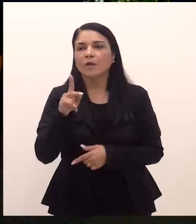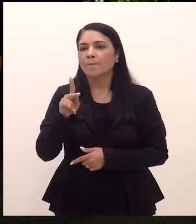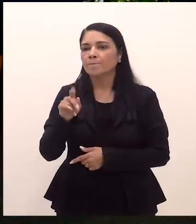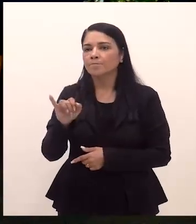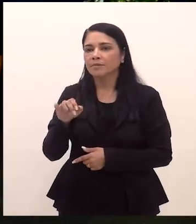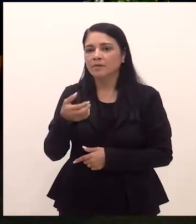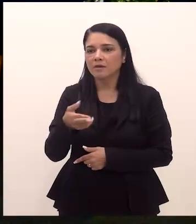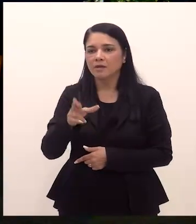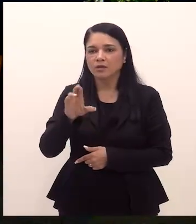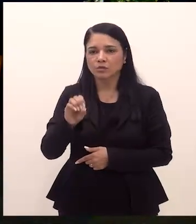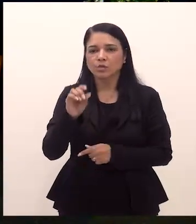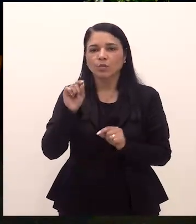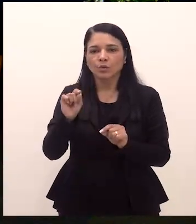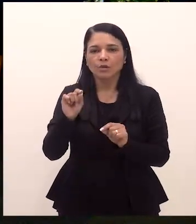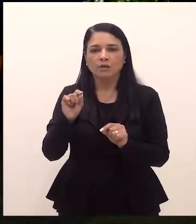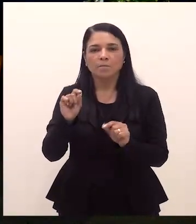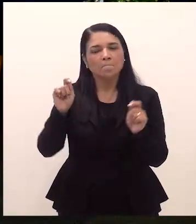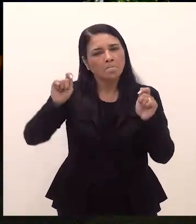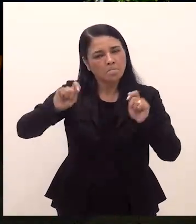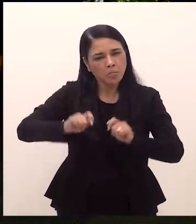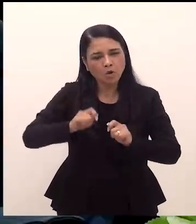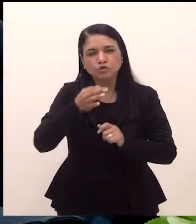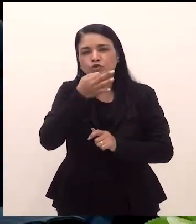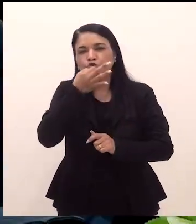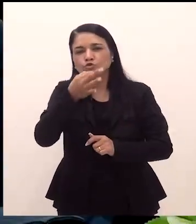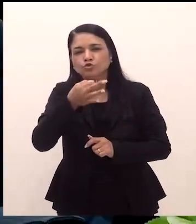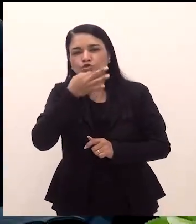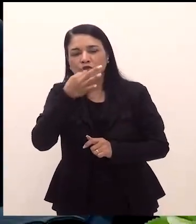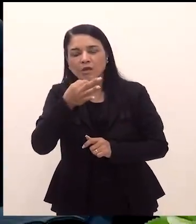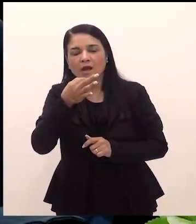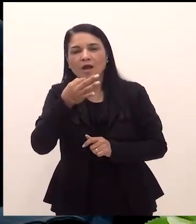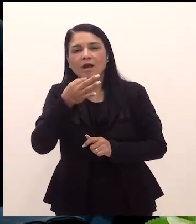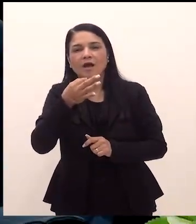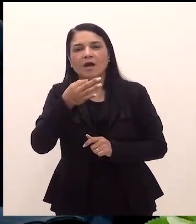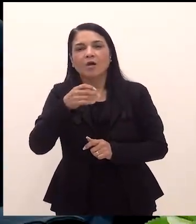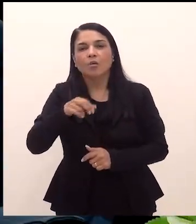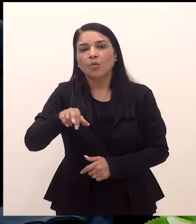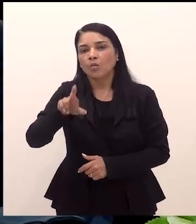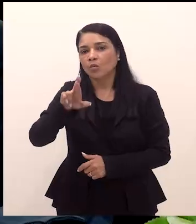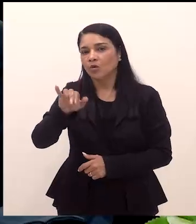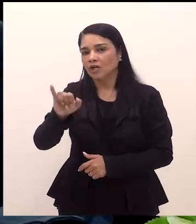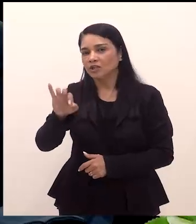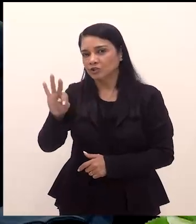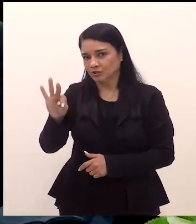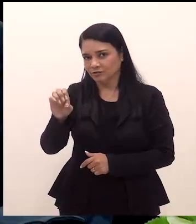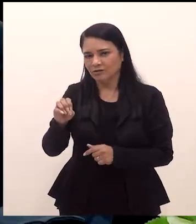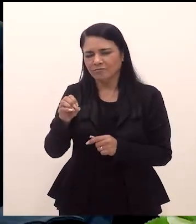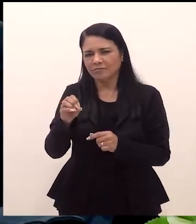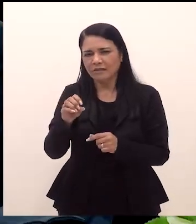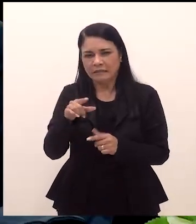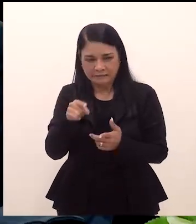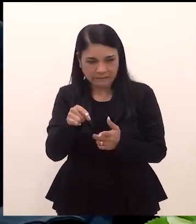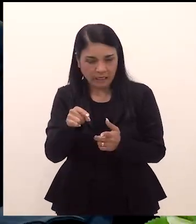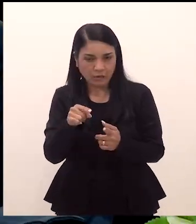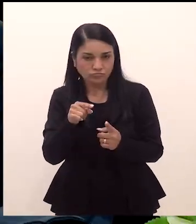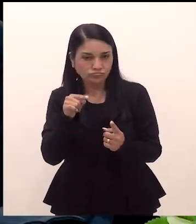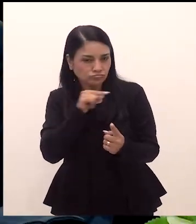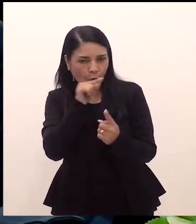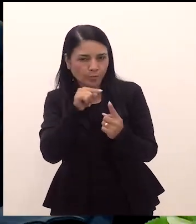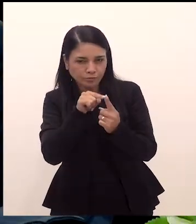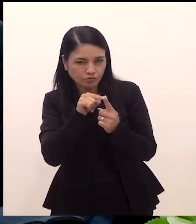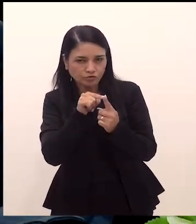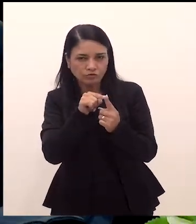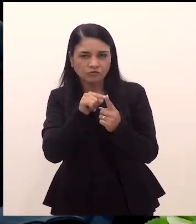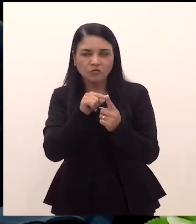verdade. Pietro, o que pode originar ou sugerir um hit? Uma música se tornar um hit? Tem algum ponto